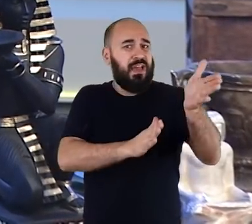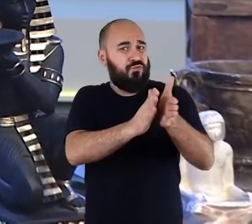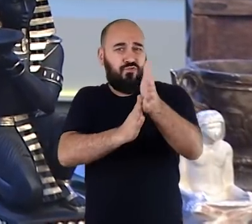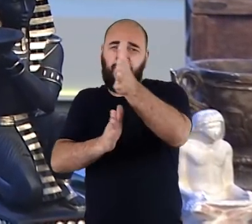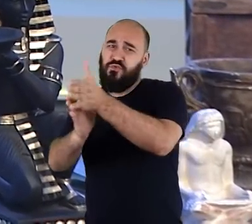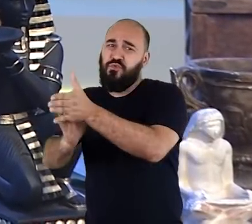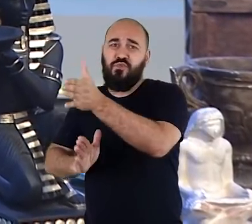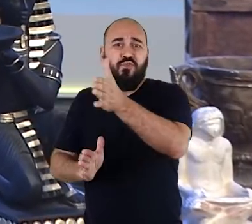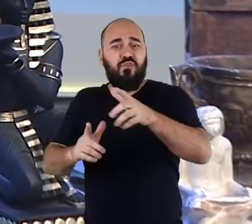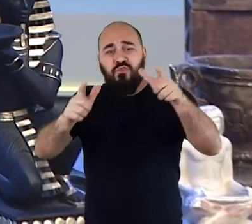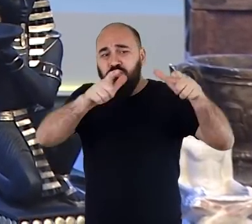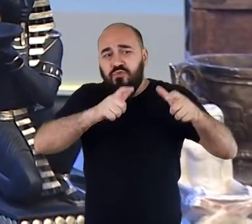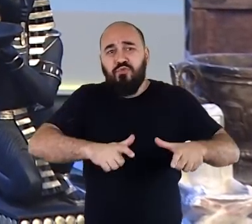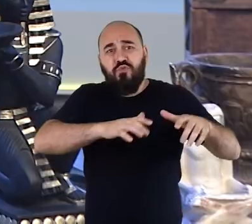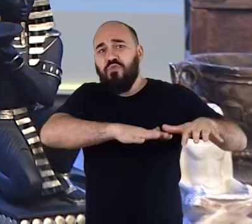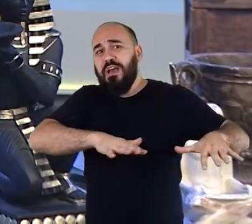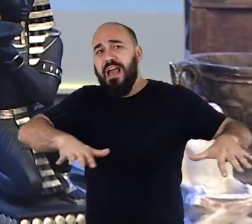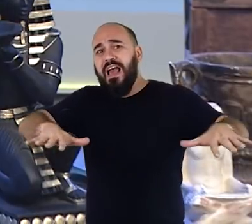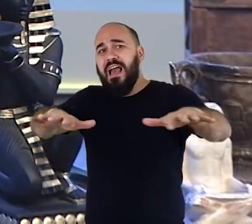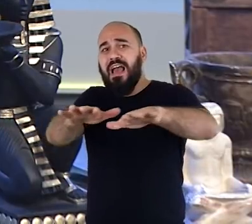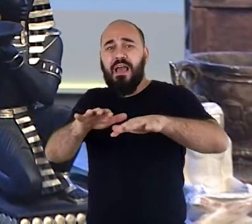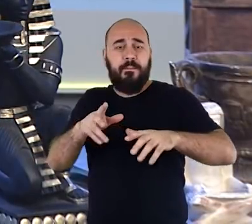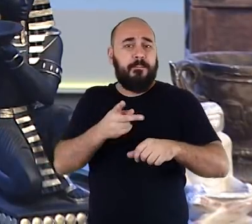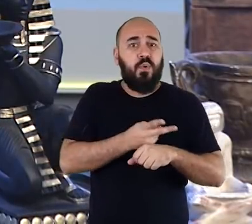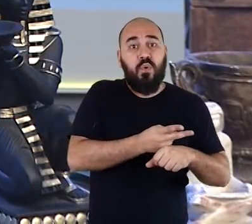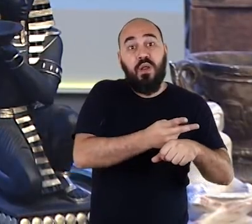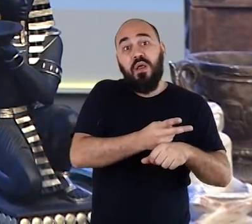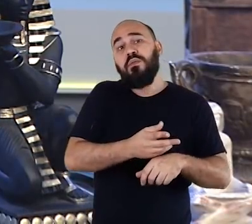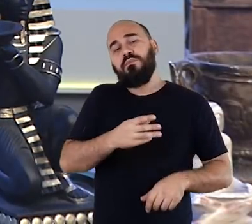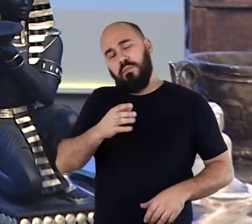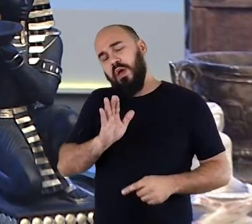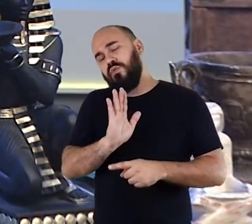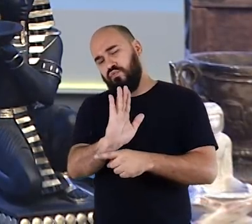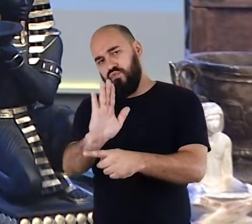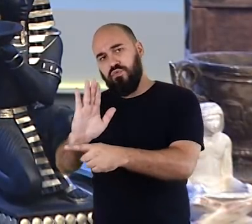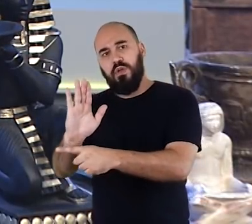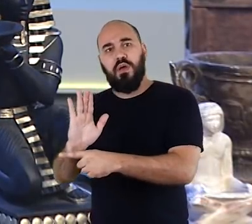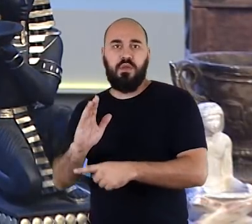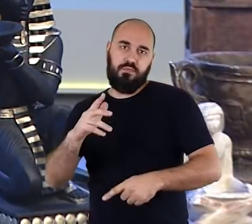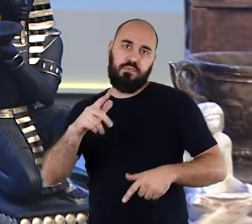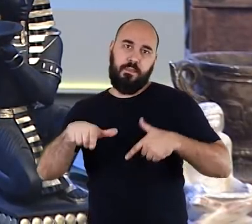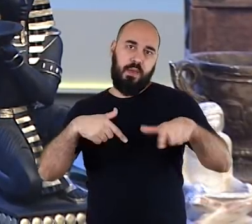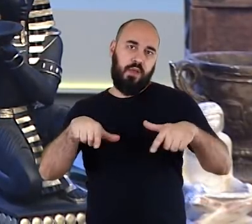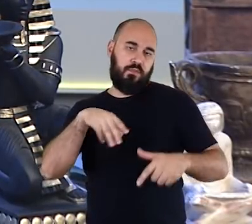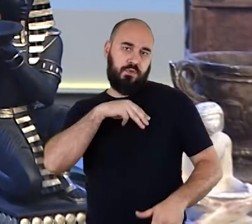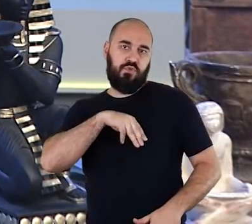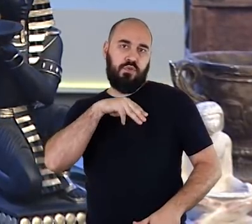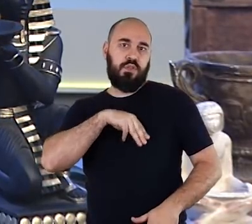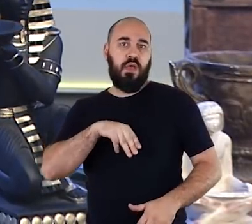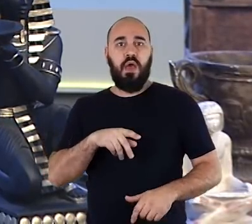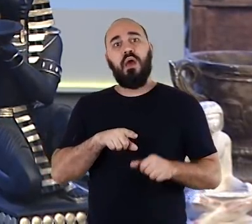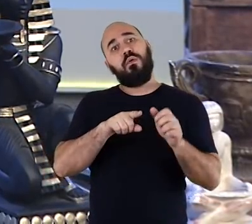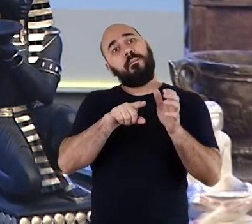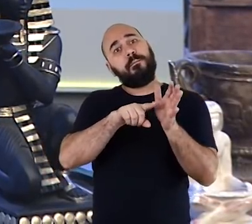levando alívio aos doentes, é claro, mas aproveitando para fazer pesquisas sobre antiguidades. E